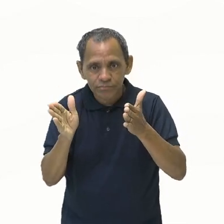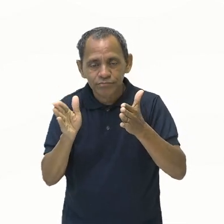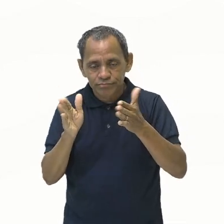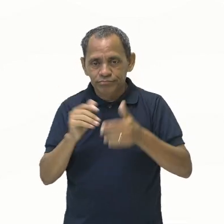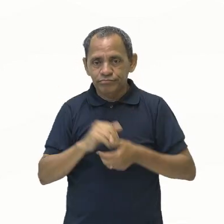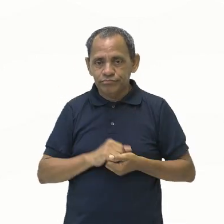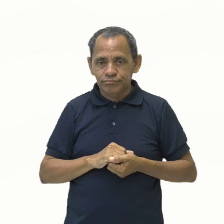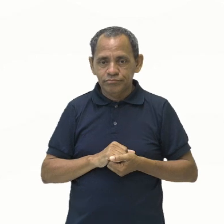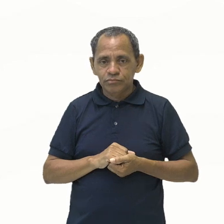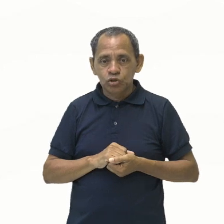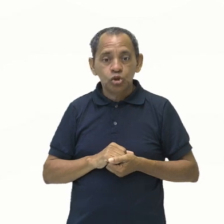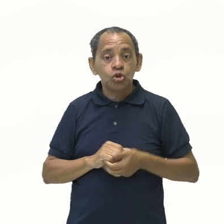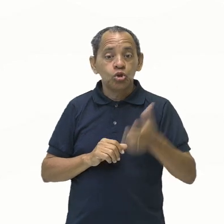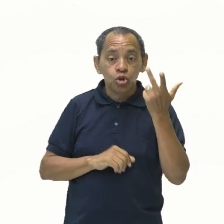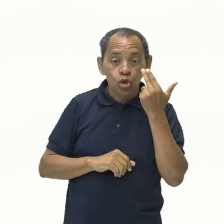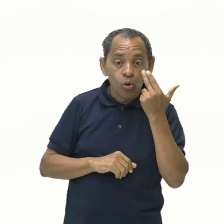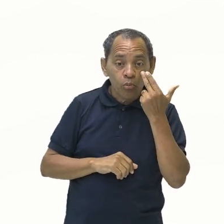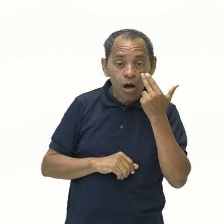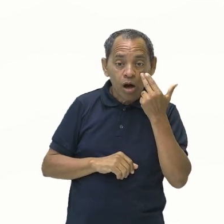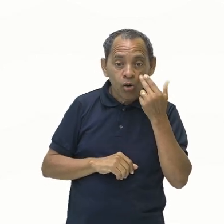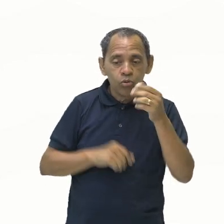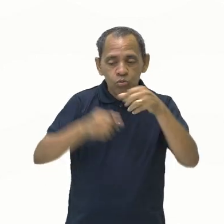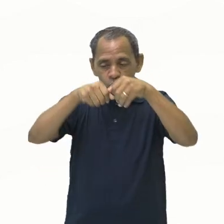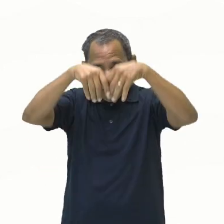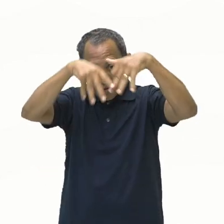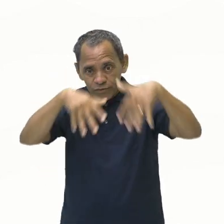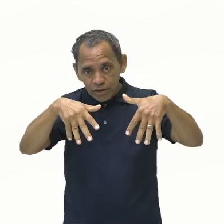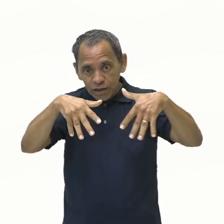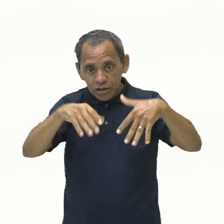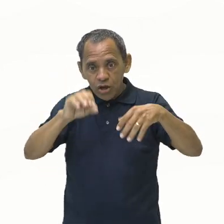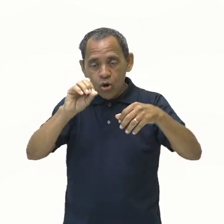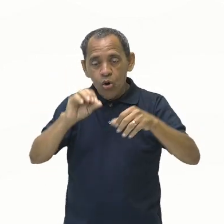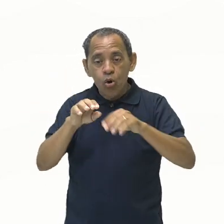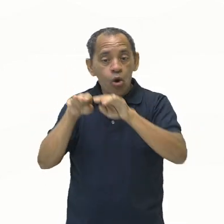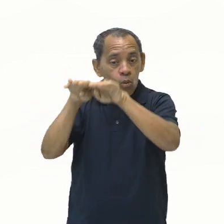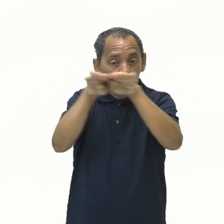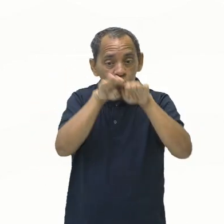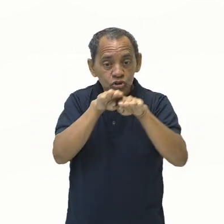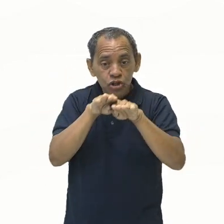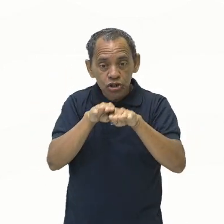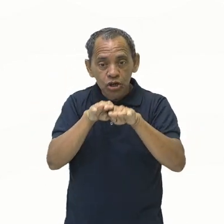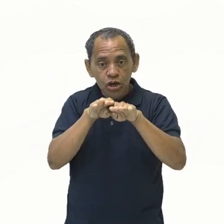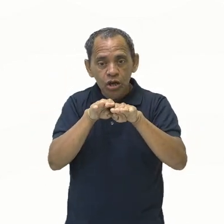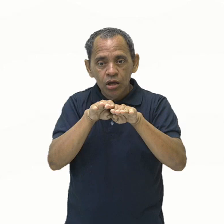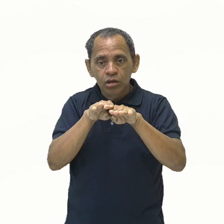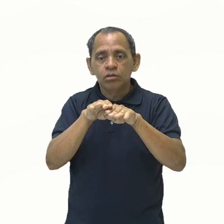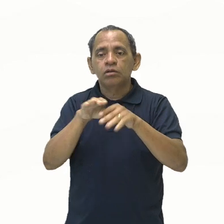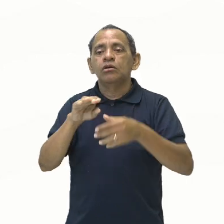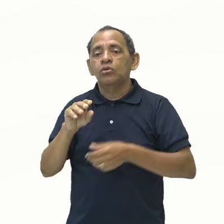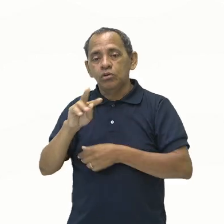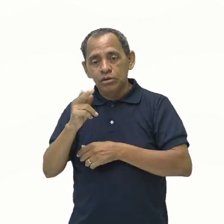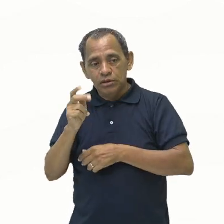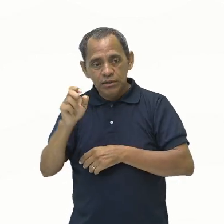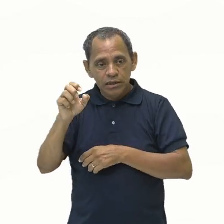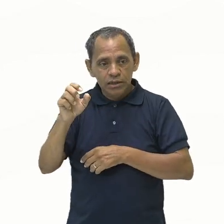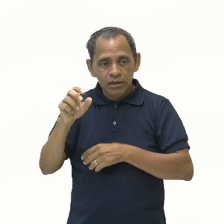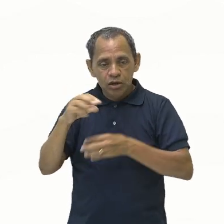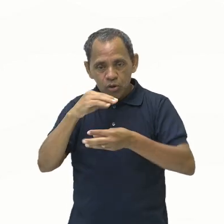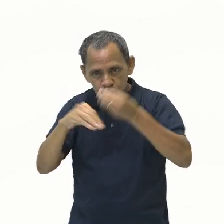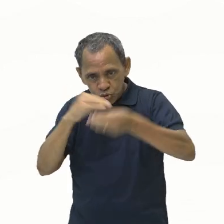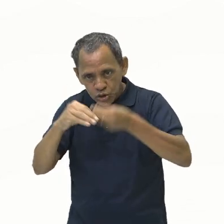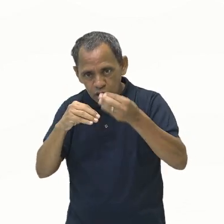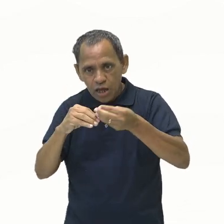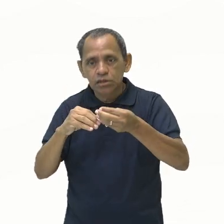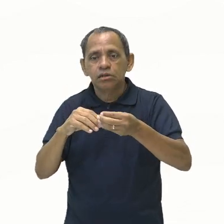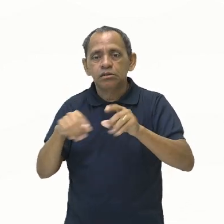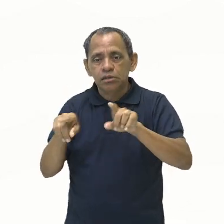aberta. Ou ela é normal, ou ela é ramificada, ou é homogênea, ou é heterogênea, ou é saturada,